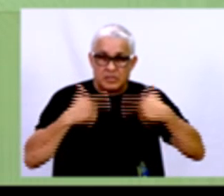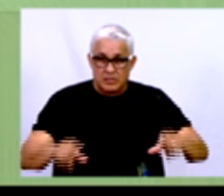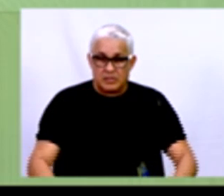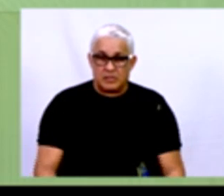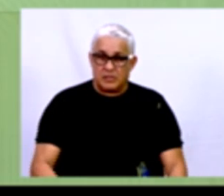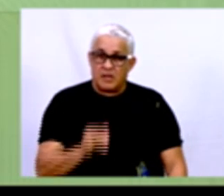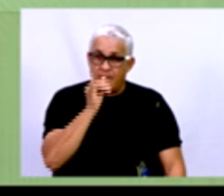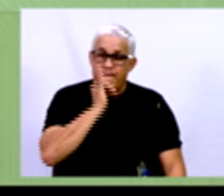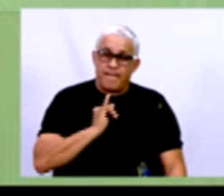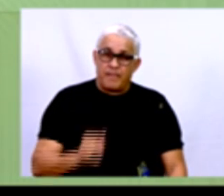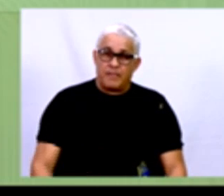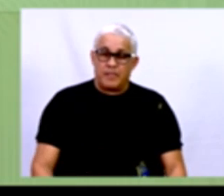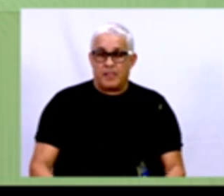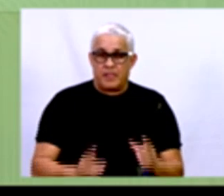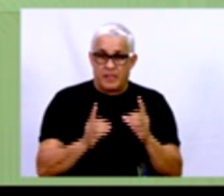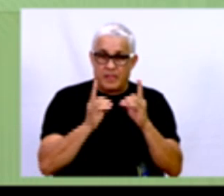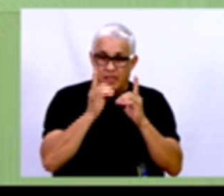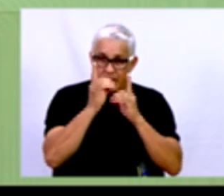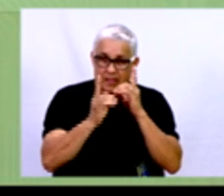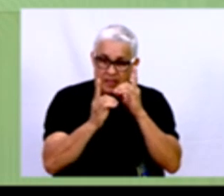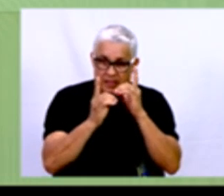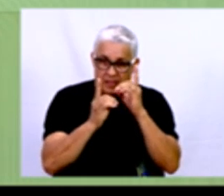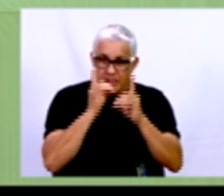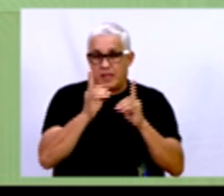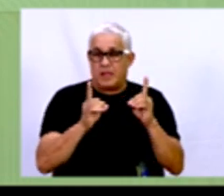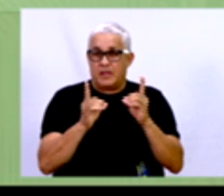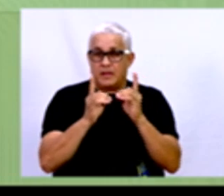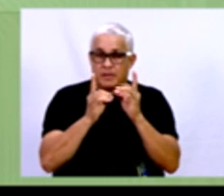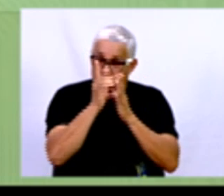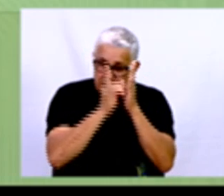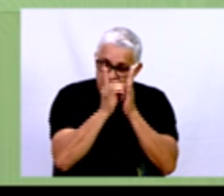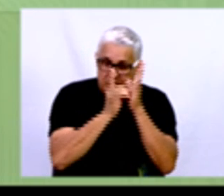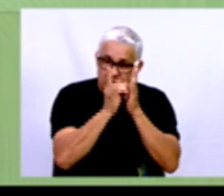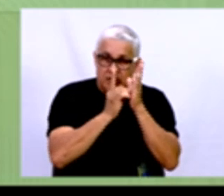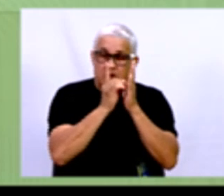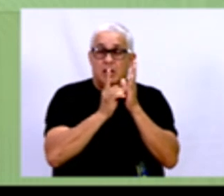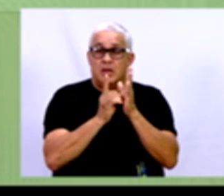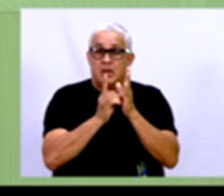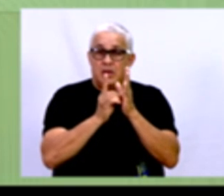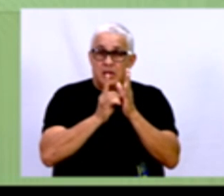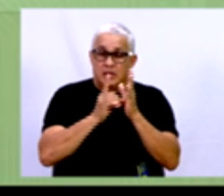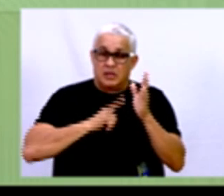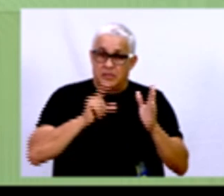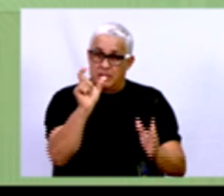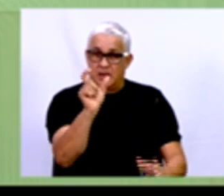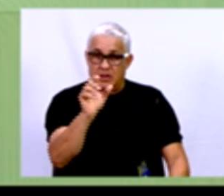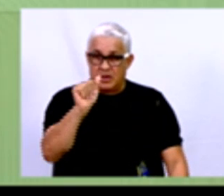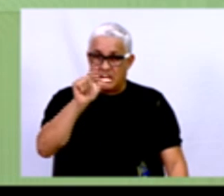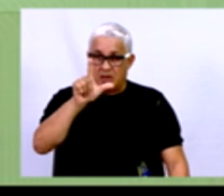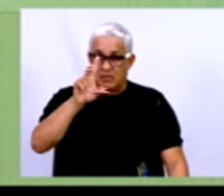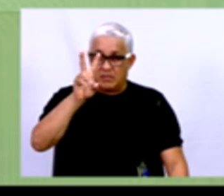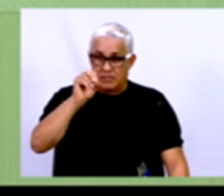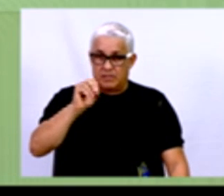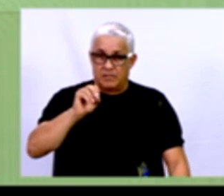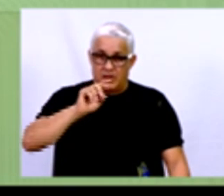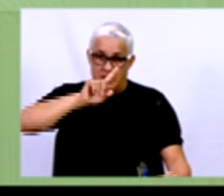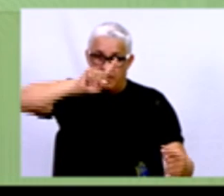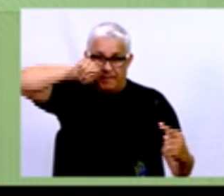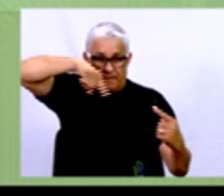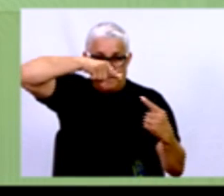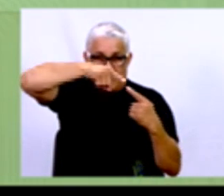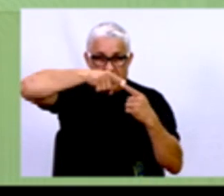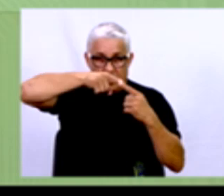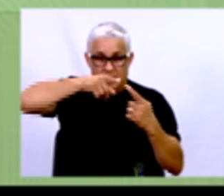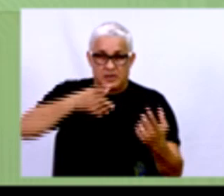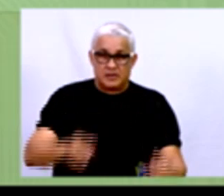dicionário, nós temos a palavra alvo. Qual é o significado de alvo? ponto a que se procura atingir com a